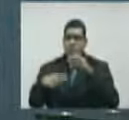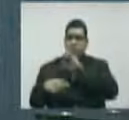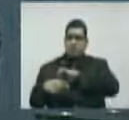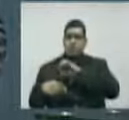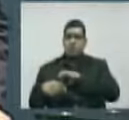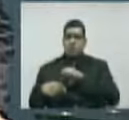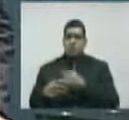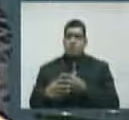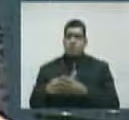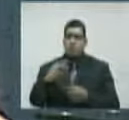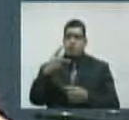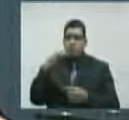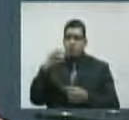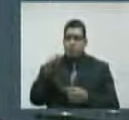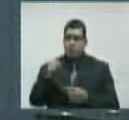da Imparsanco.